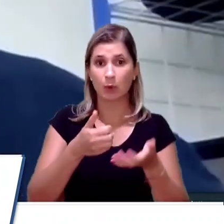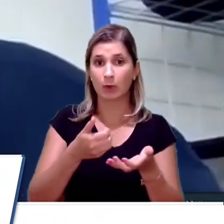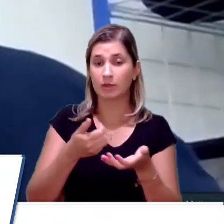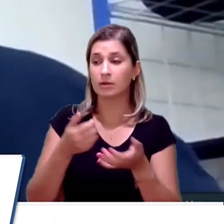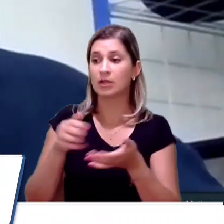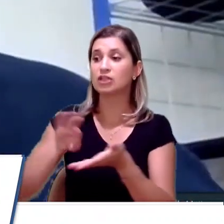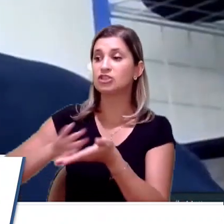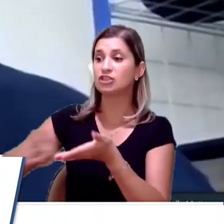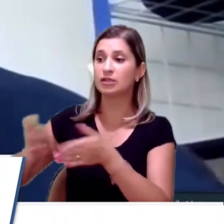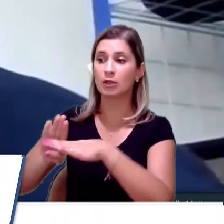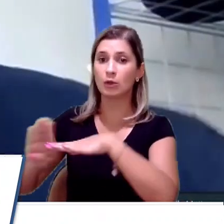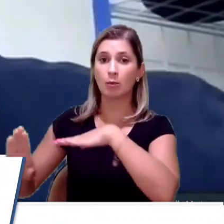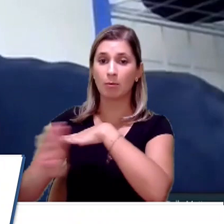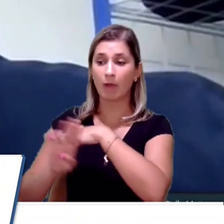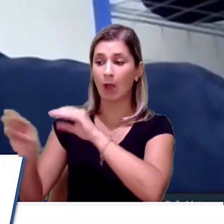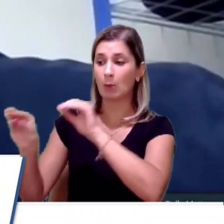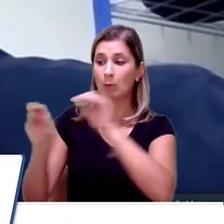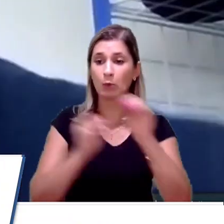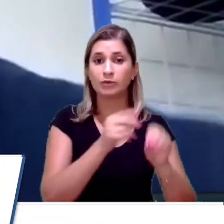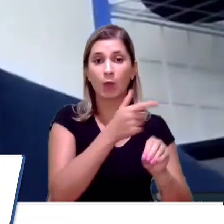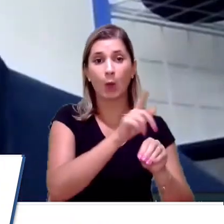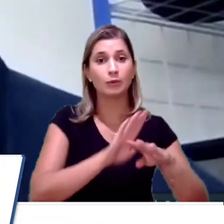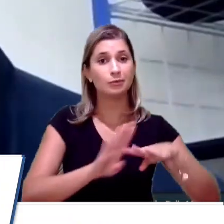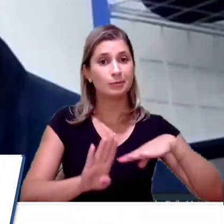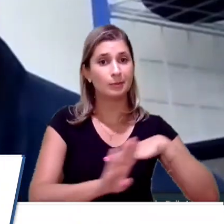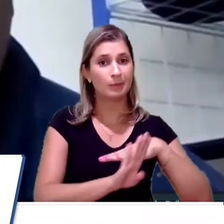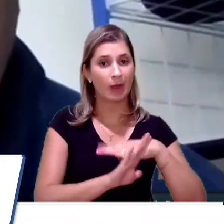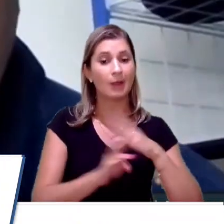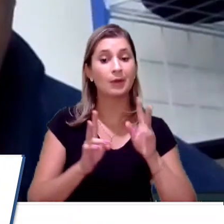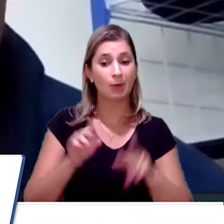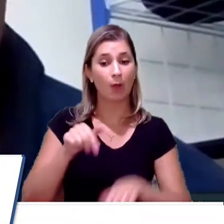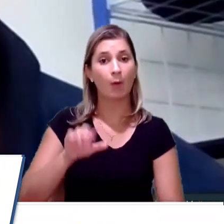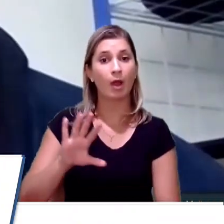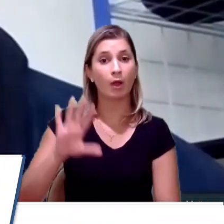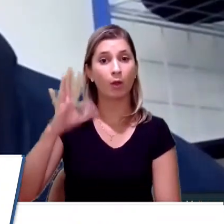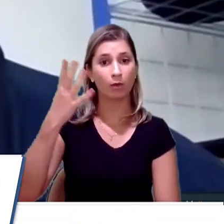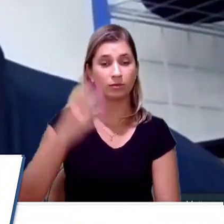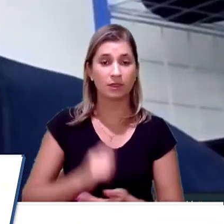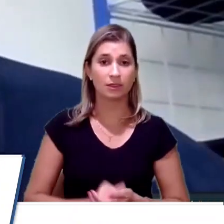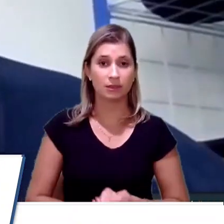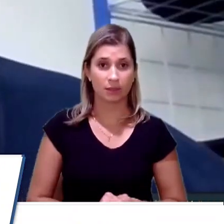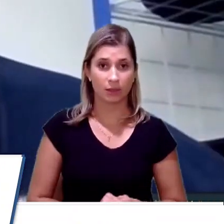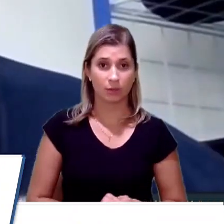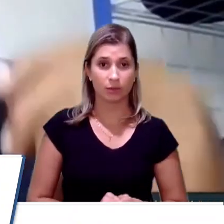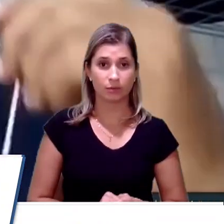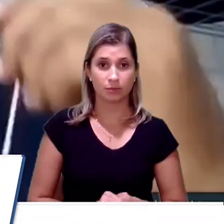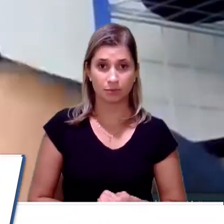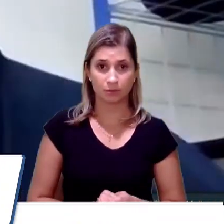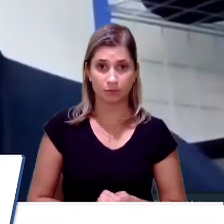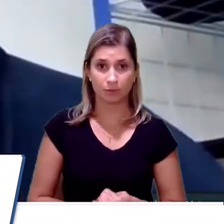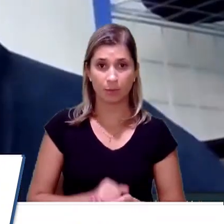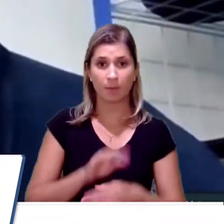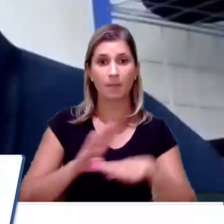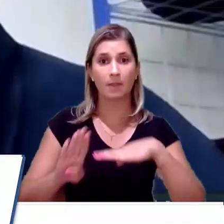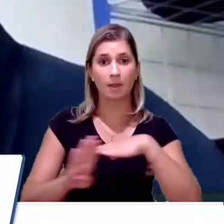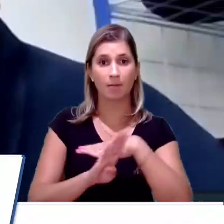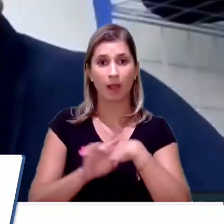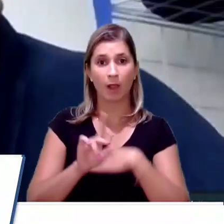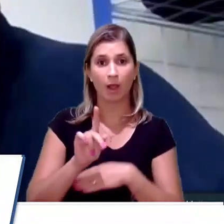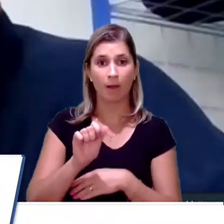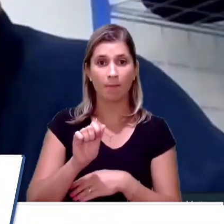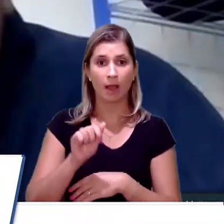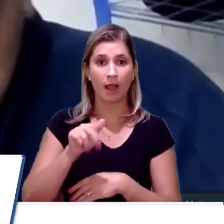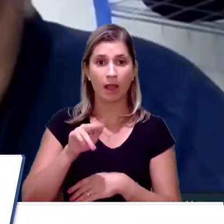Senhora das Graças, lá no Capitão Leodoro, lá na questão do bairro Paquembu, né?